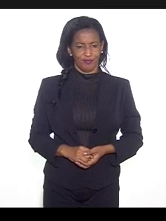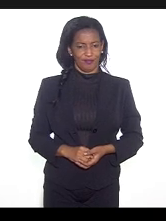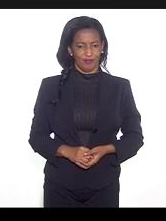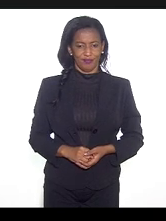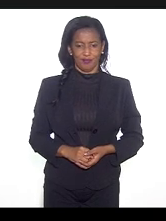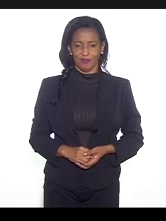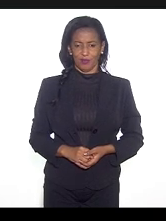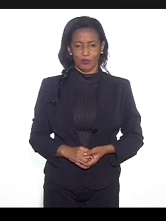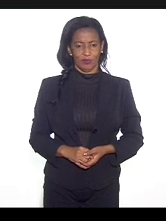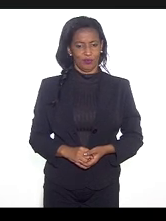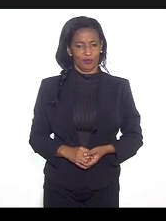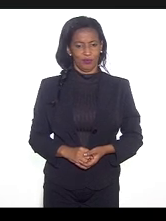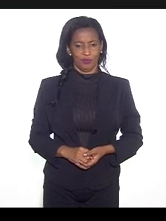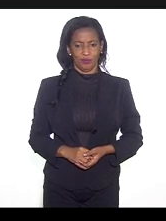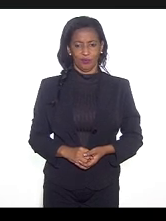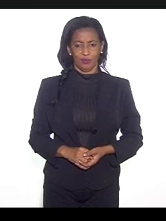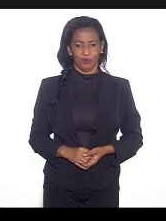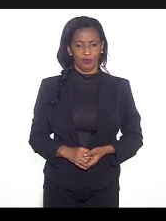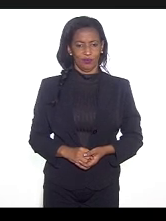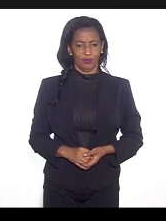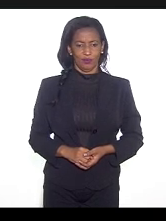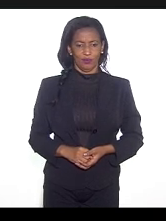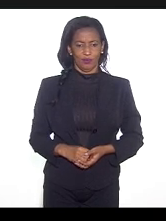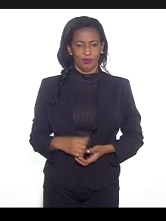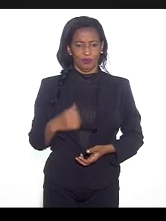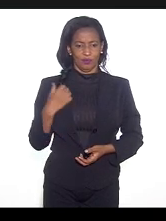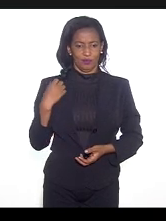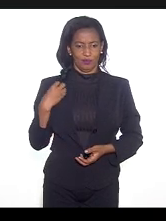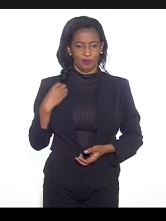Deputada Marta, nós não estamos conseguindo ouvir.